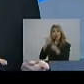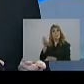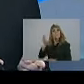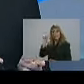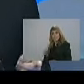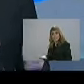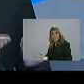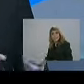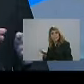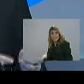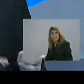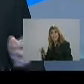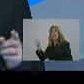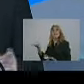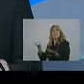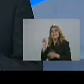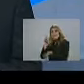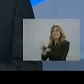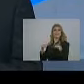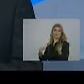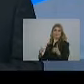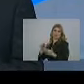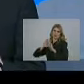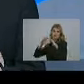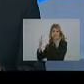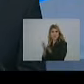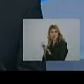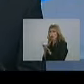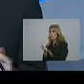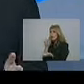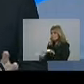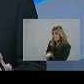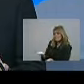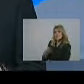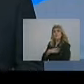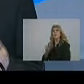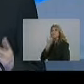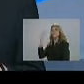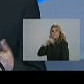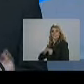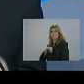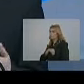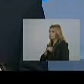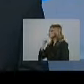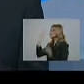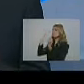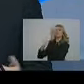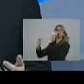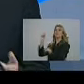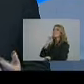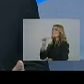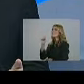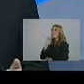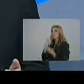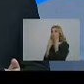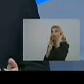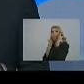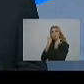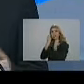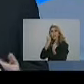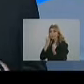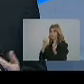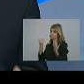crianças. Elas queriam trabalhar na escola para cuidar de seus filhos e ganhar o salário, mas não foram chamadas, uma imensa frustração.